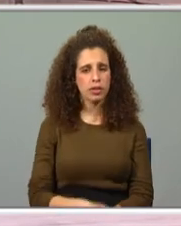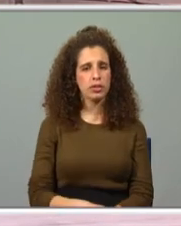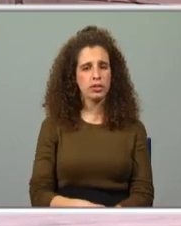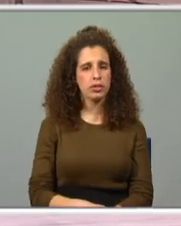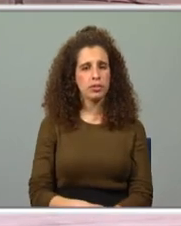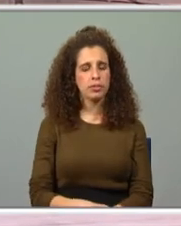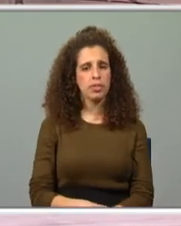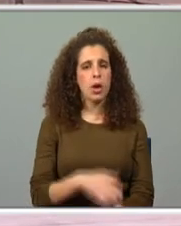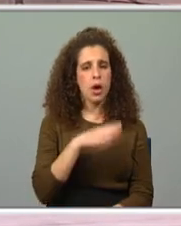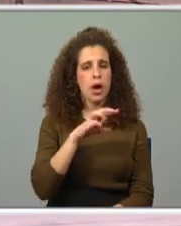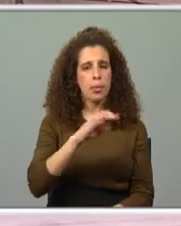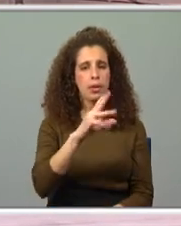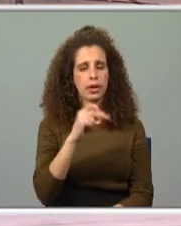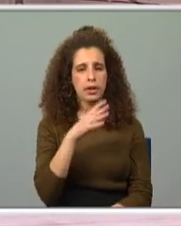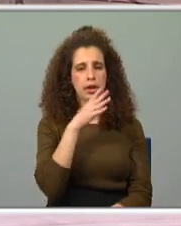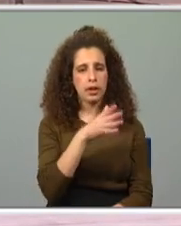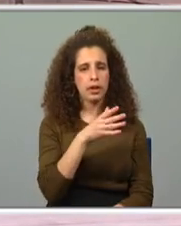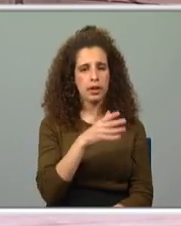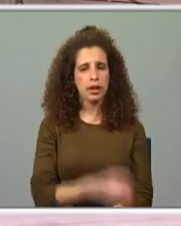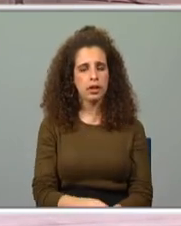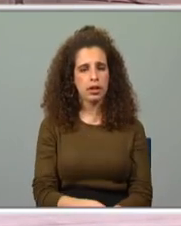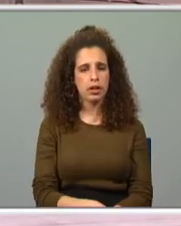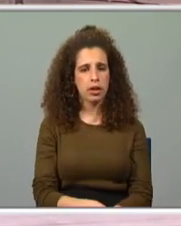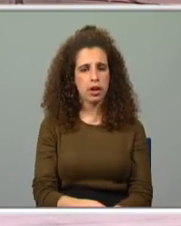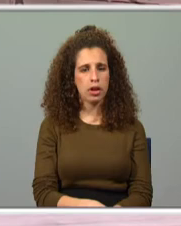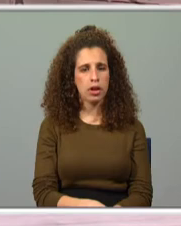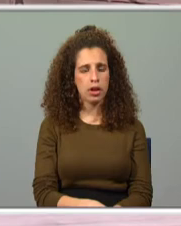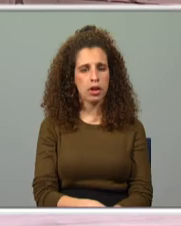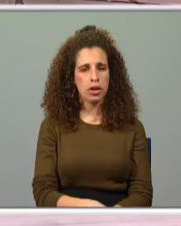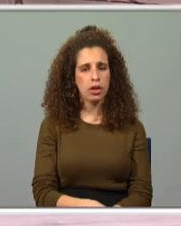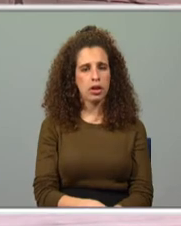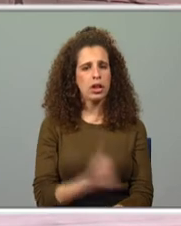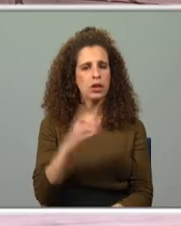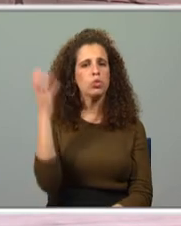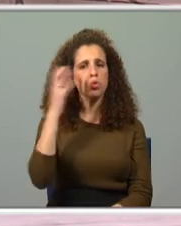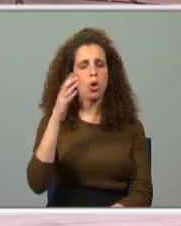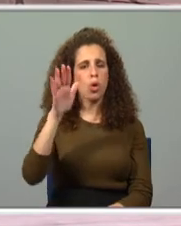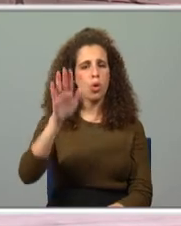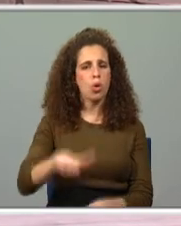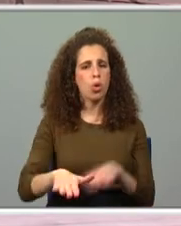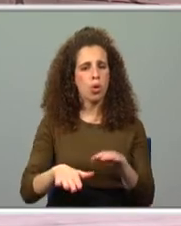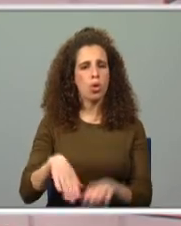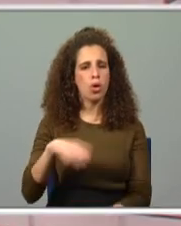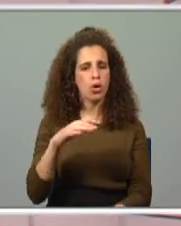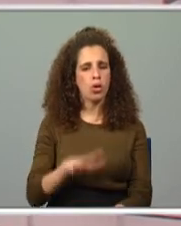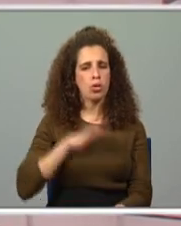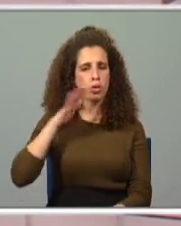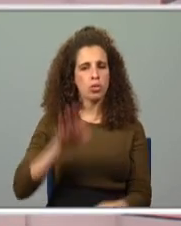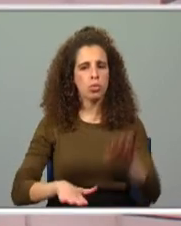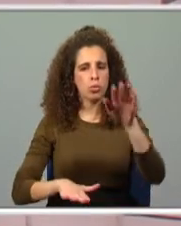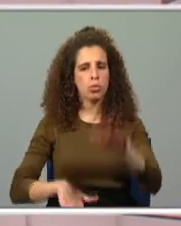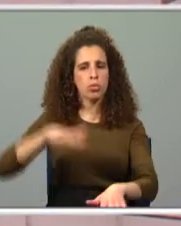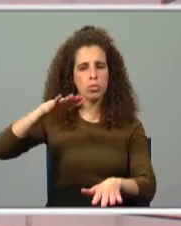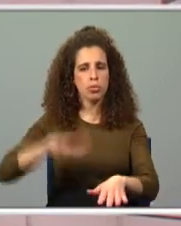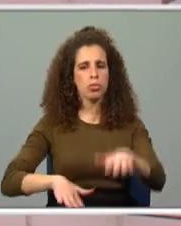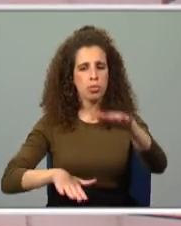Então, a Maria dizia que... Arritmar uma marcha militar. Como é que é esse som da marcha? Uma marcha militar é uma coisa assim muito certinha,